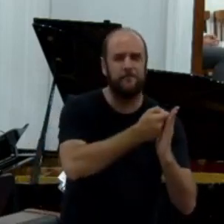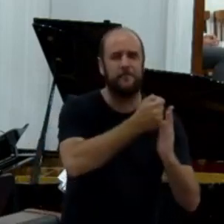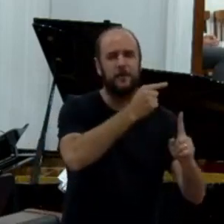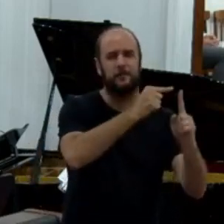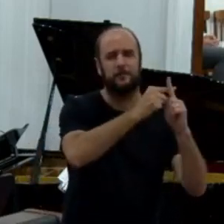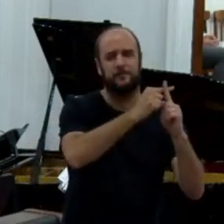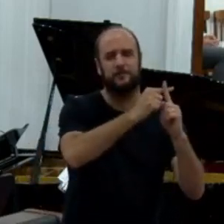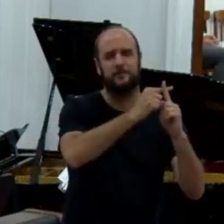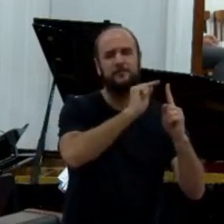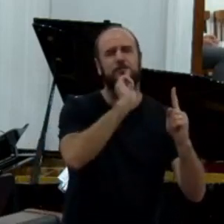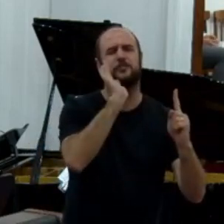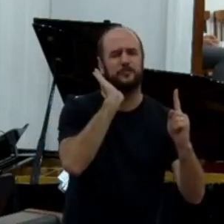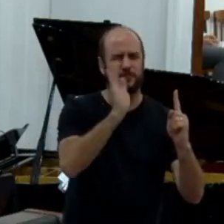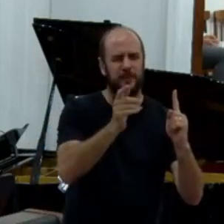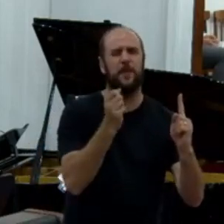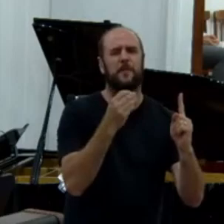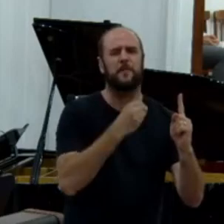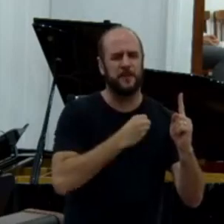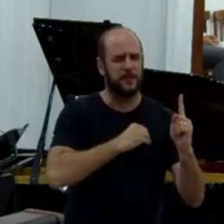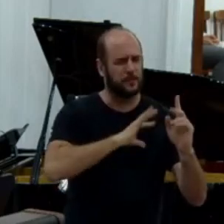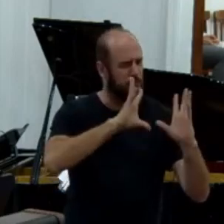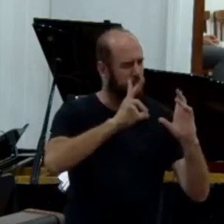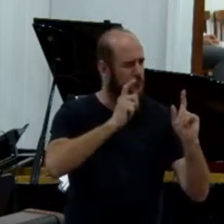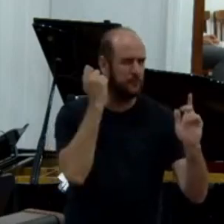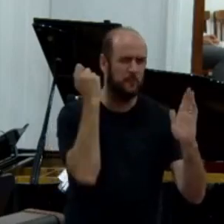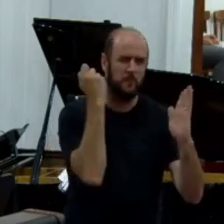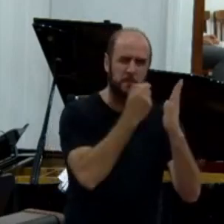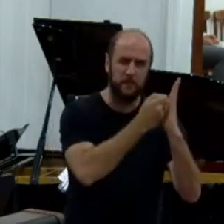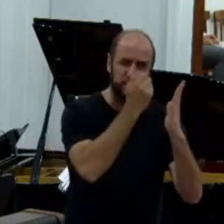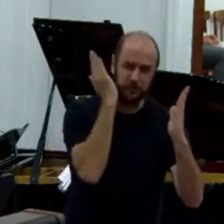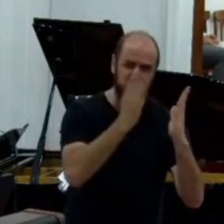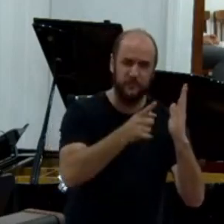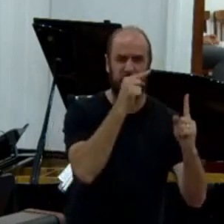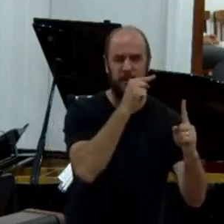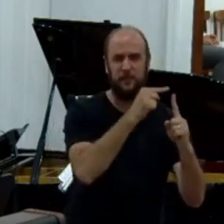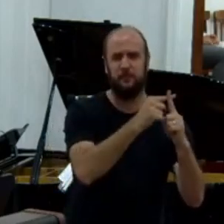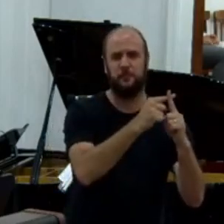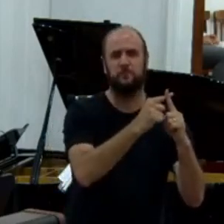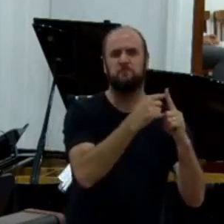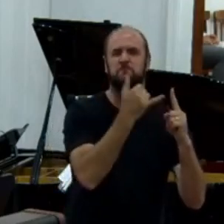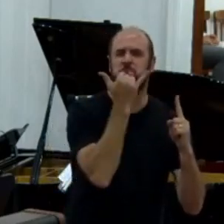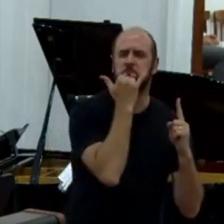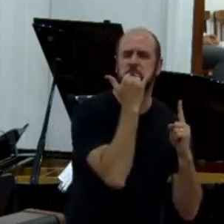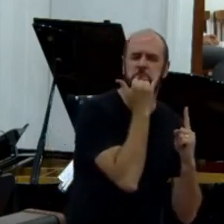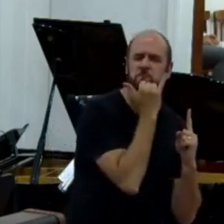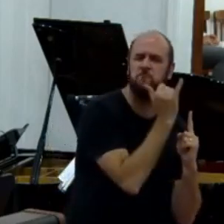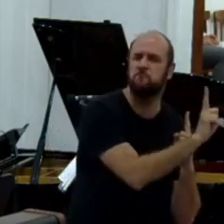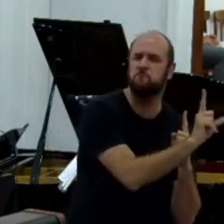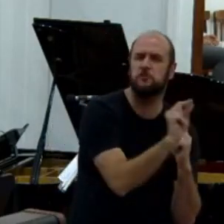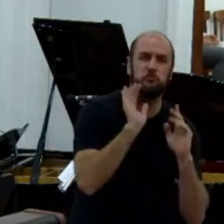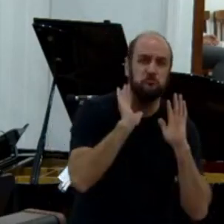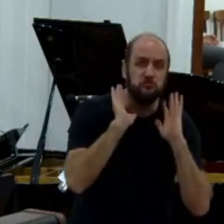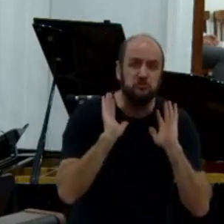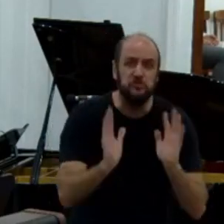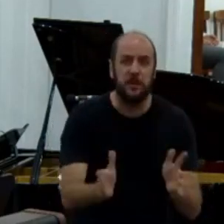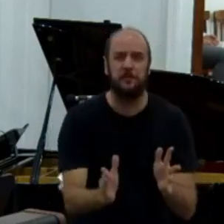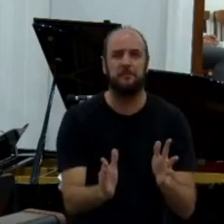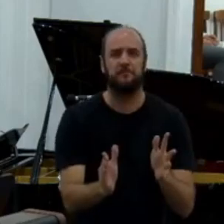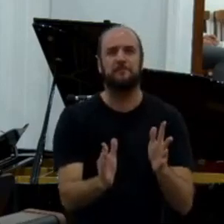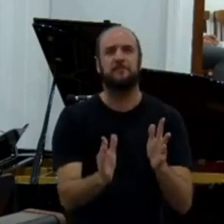um deles. Seus pecados, os nossos pecados foram perdoados e cobertos por